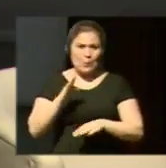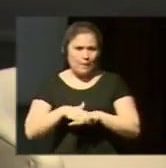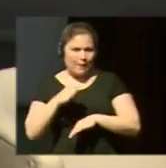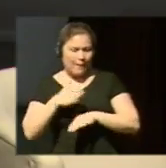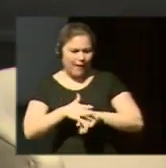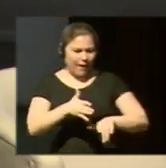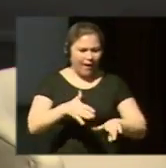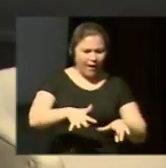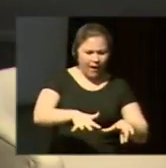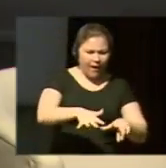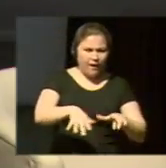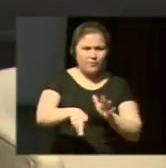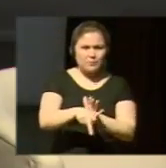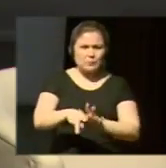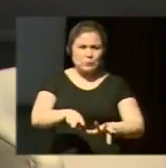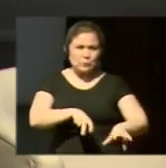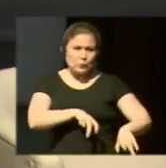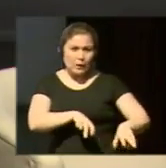área rural,